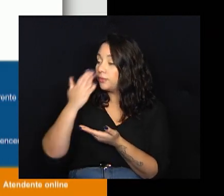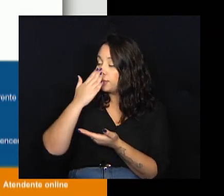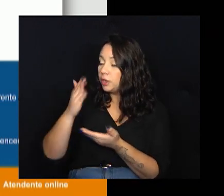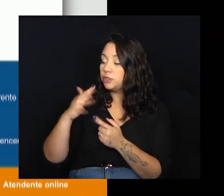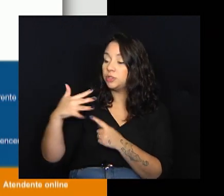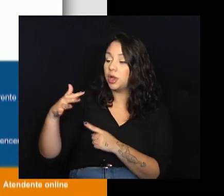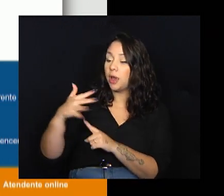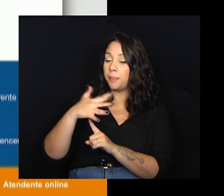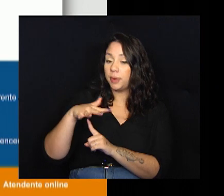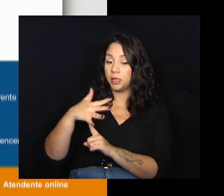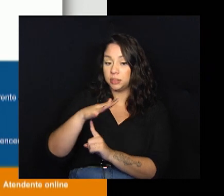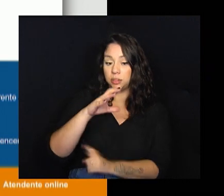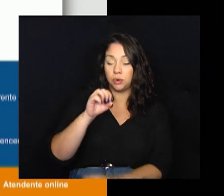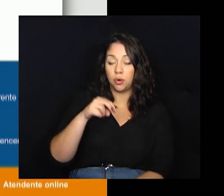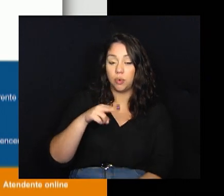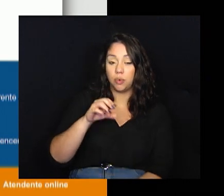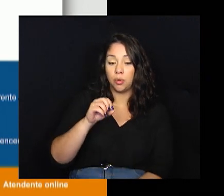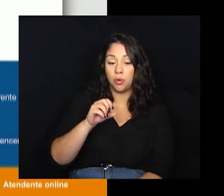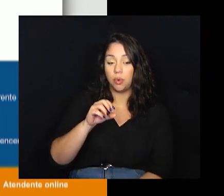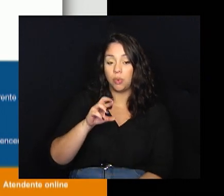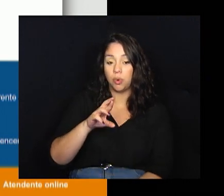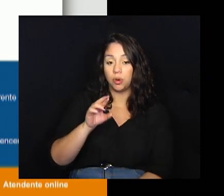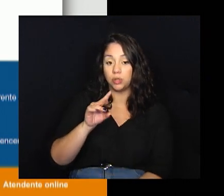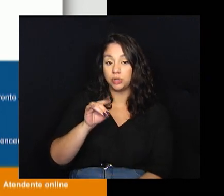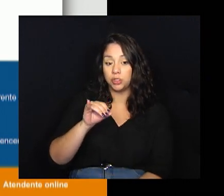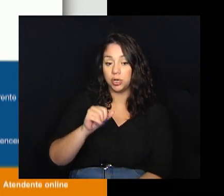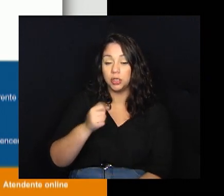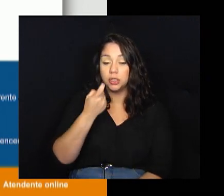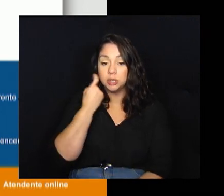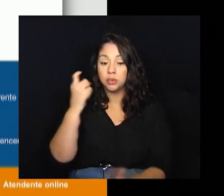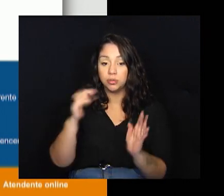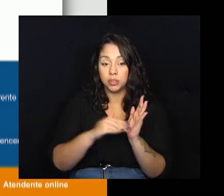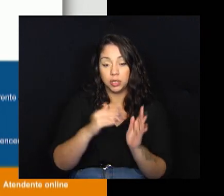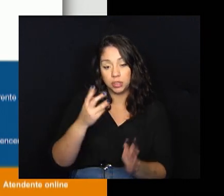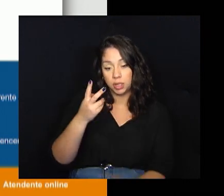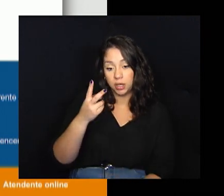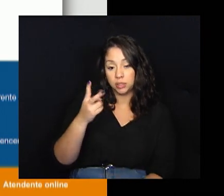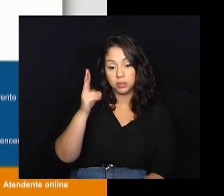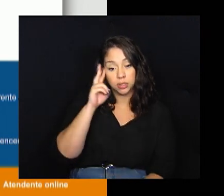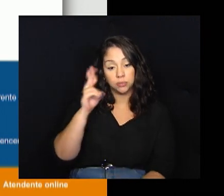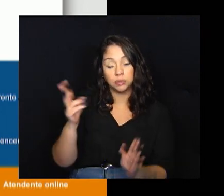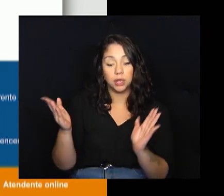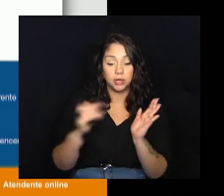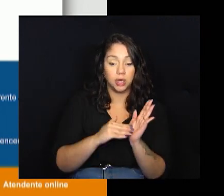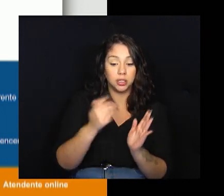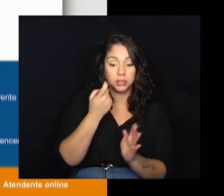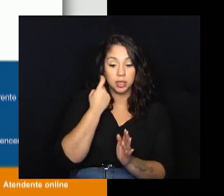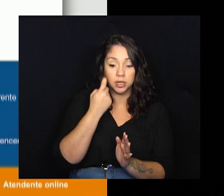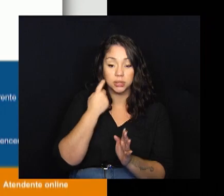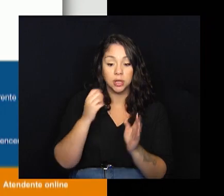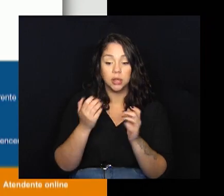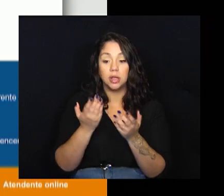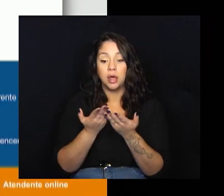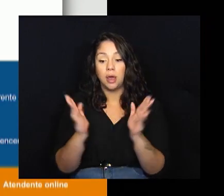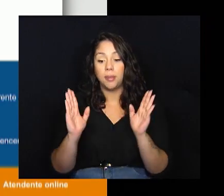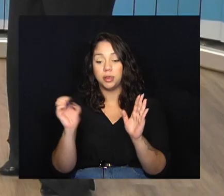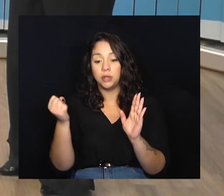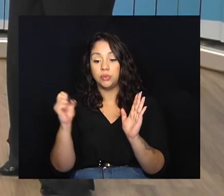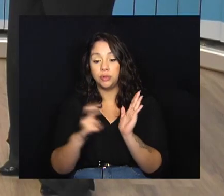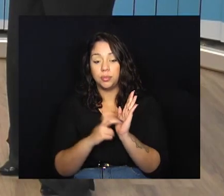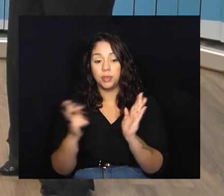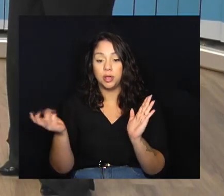Concórdia também de segunda a sexta-feira fica aberto das 8 horas da manhã às 4 horas da tarde informações